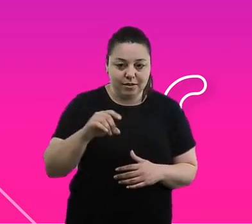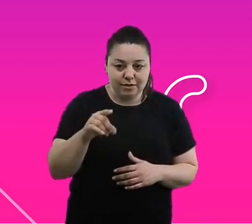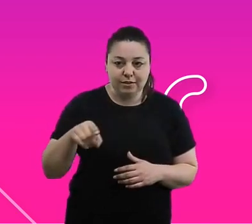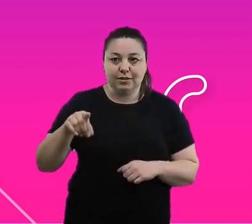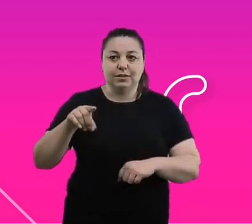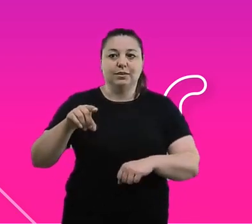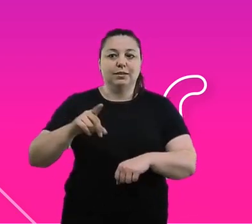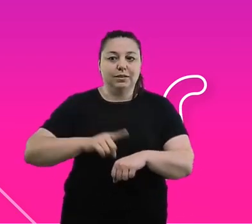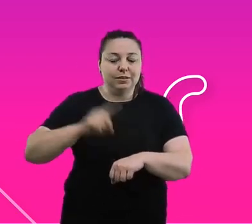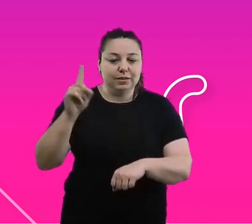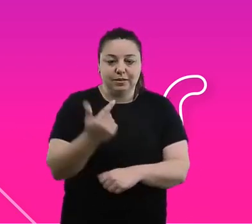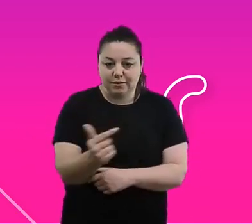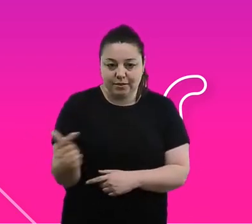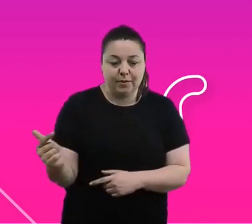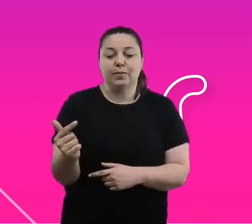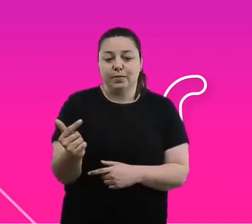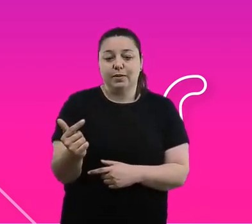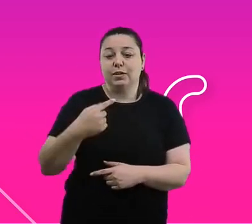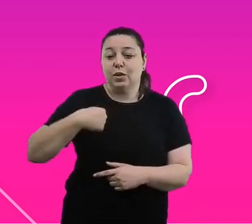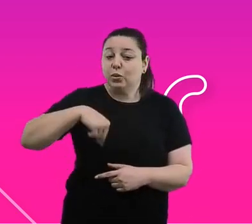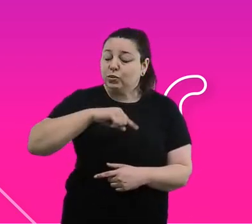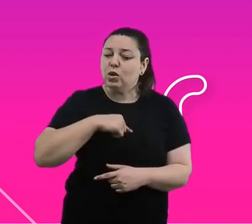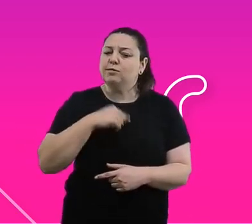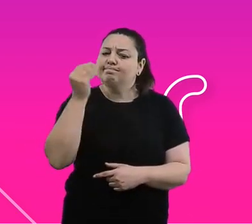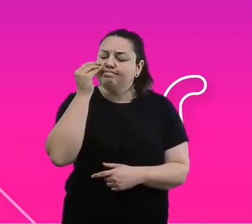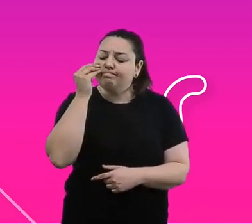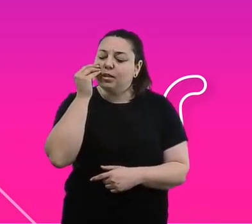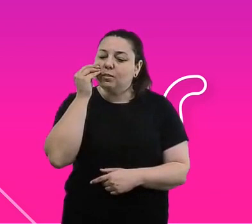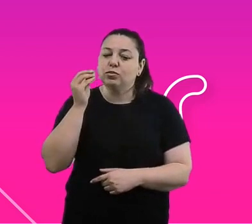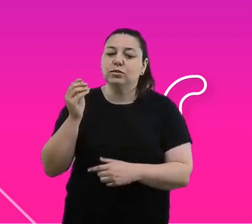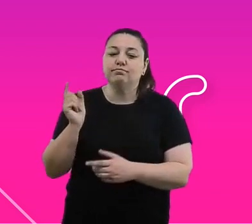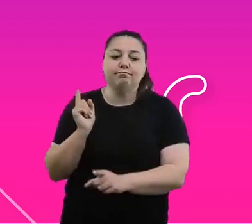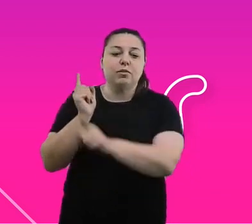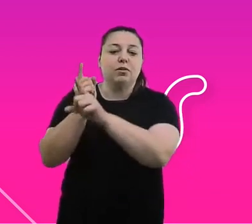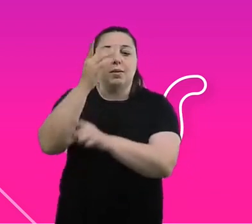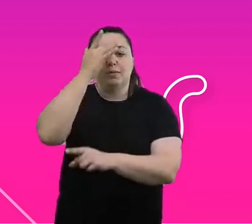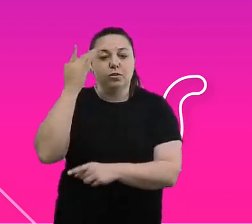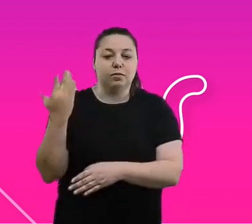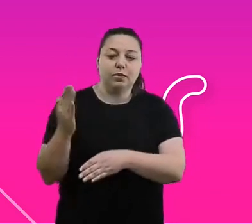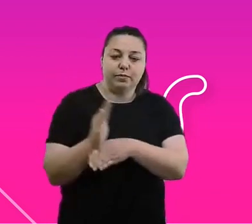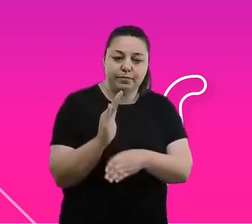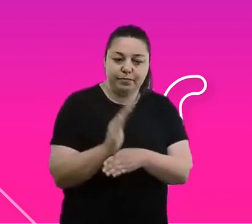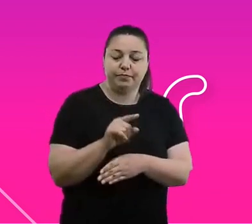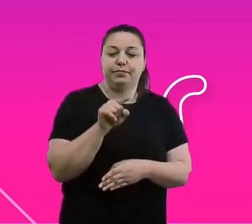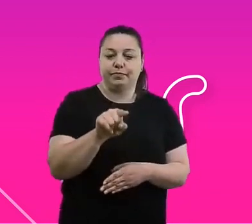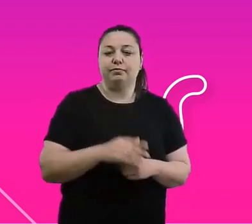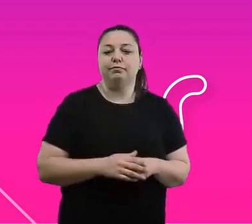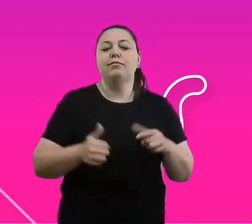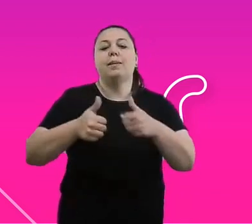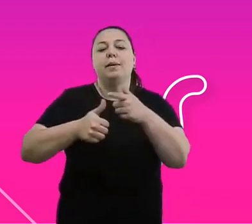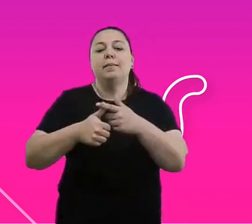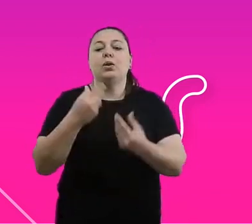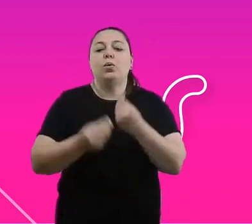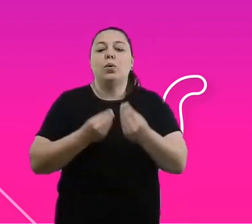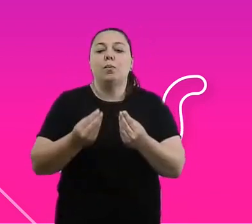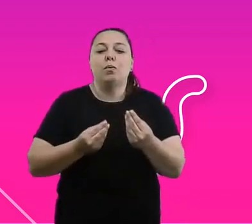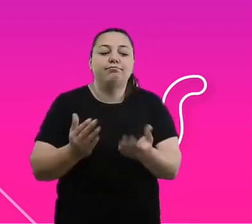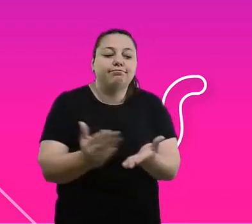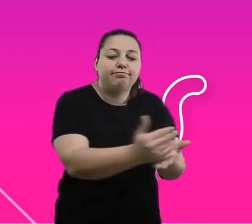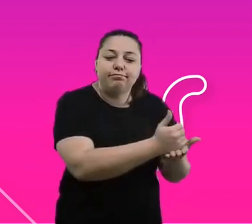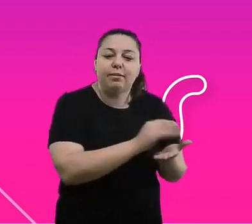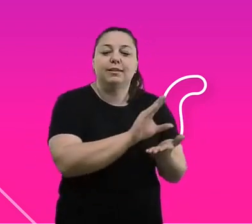buscando solucionar esse problema, né, o primeiro problema da extração dos dados e como modelar esses dados, nós